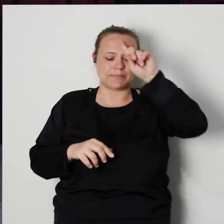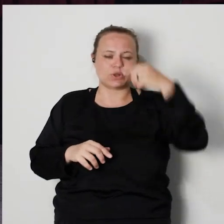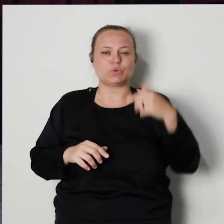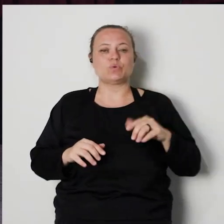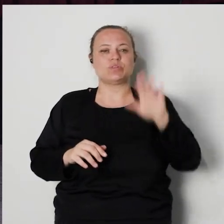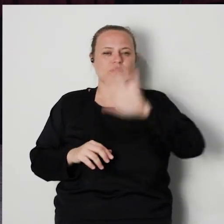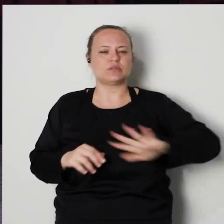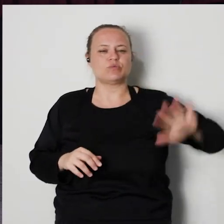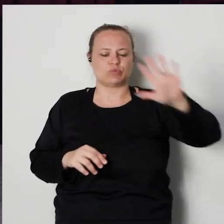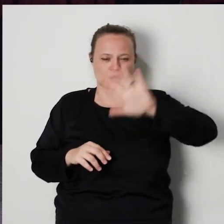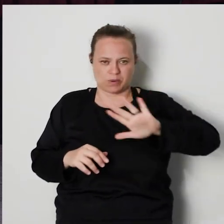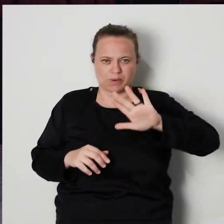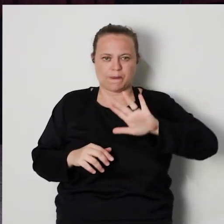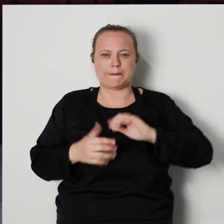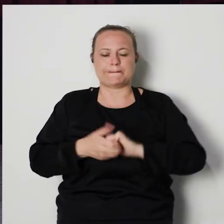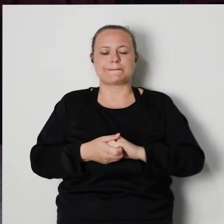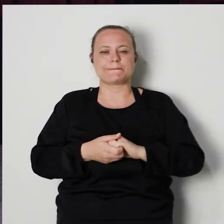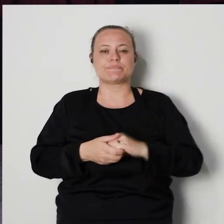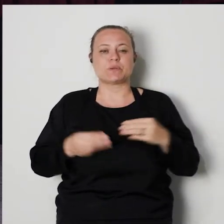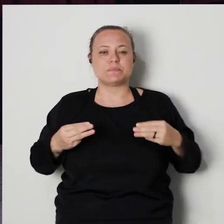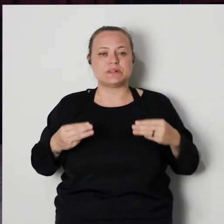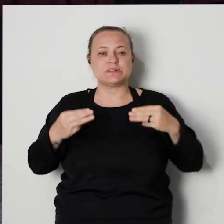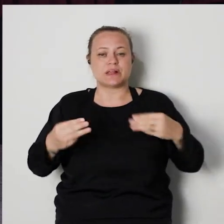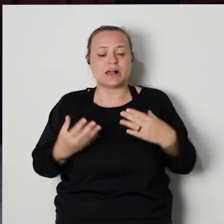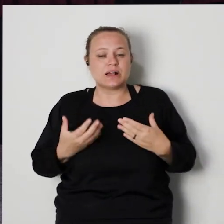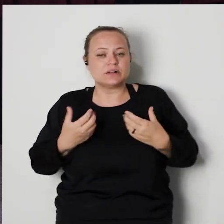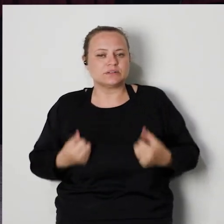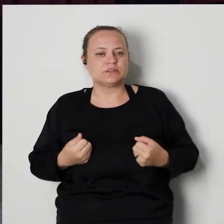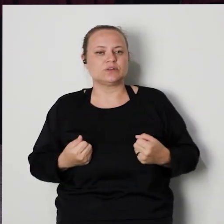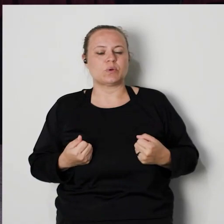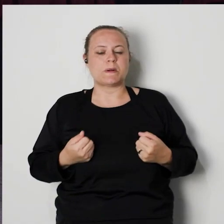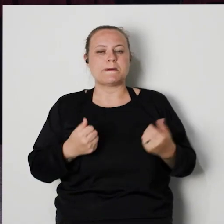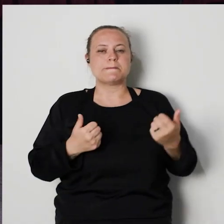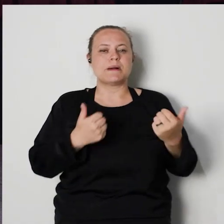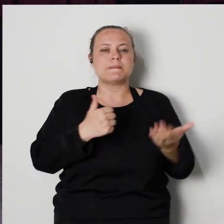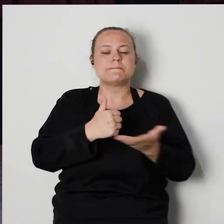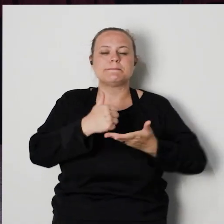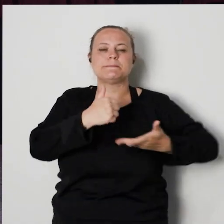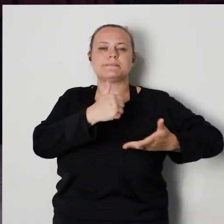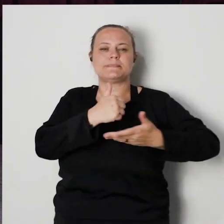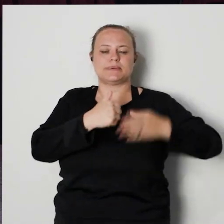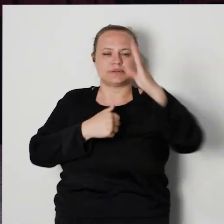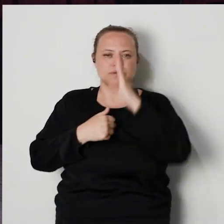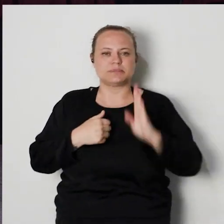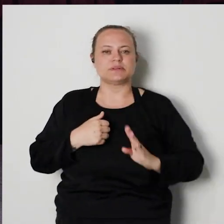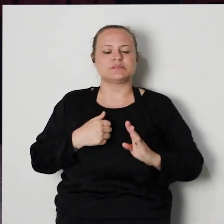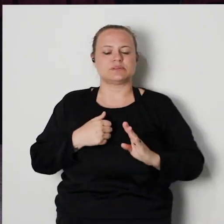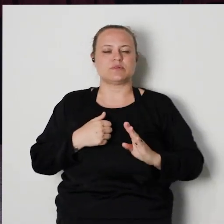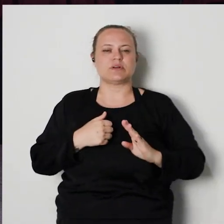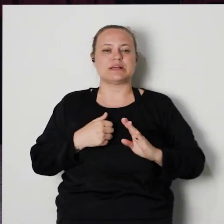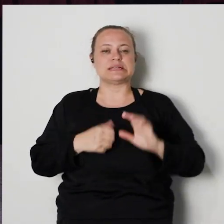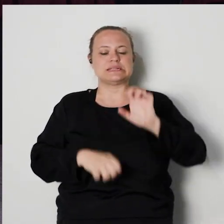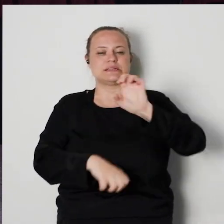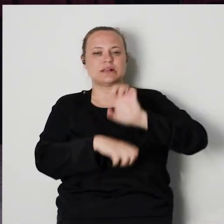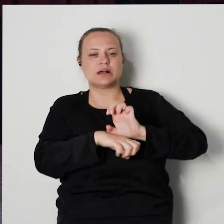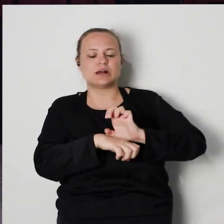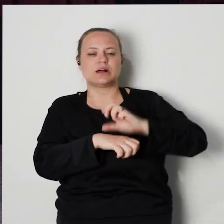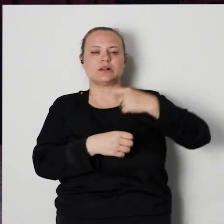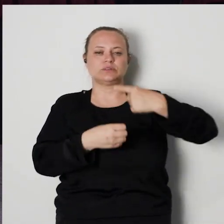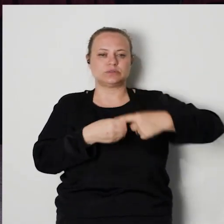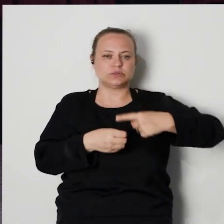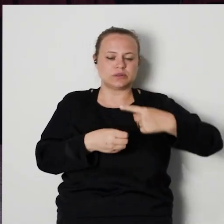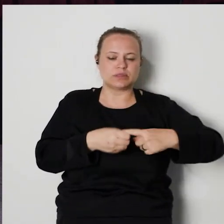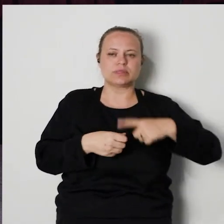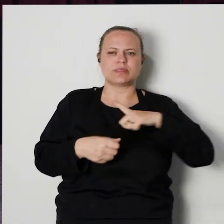2024, certo? O que a gente tem de conquista, fruto desse período de um plano nacional. O Ministério